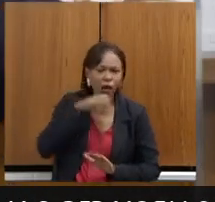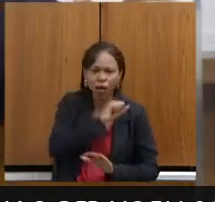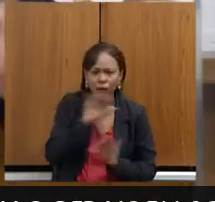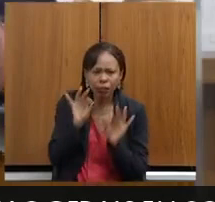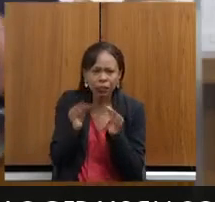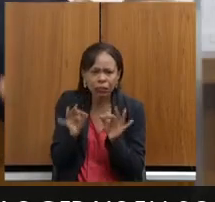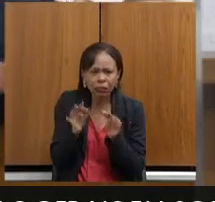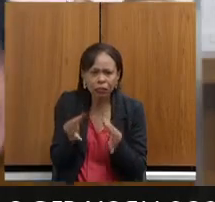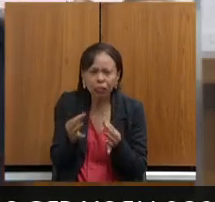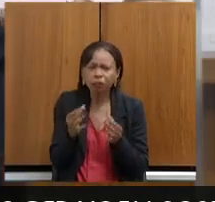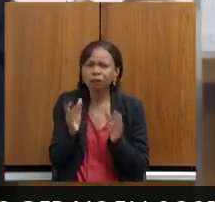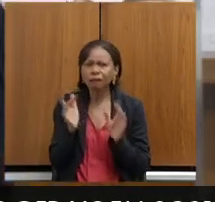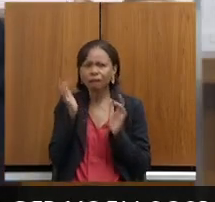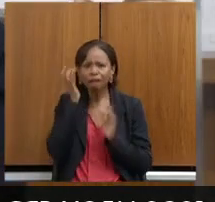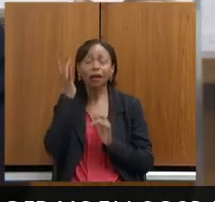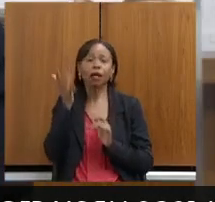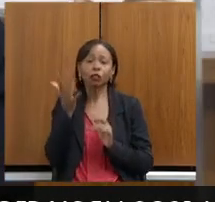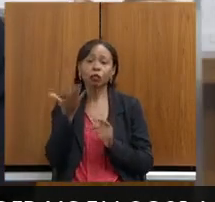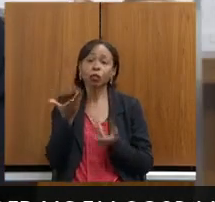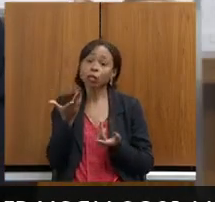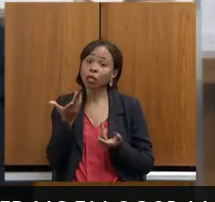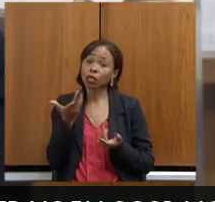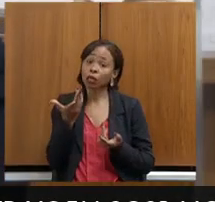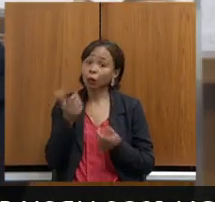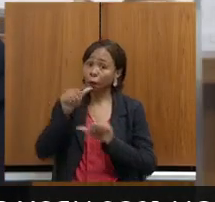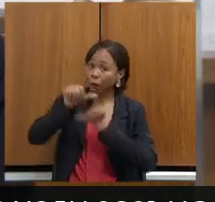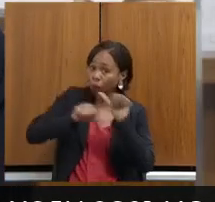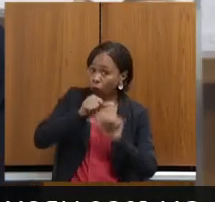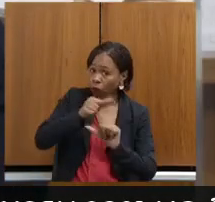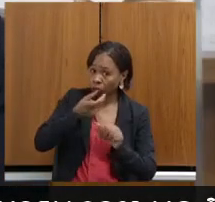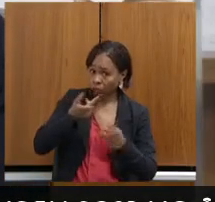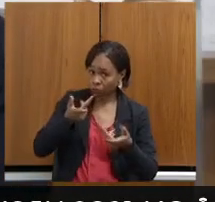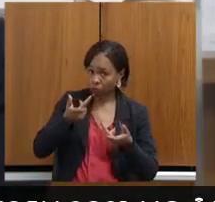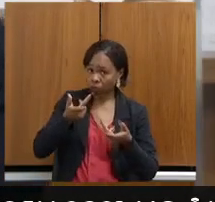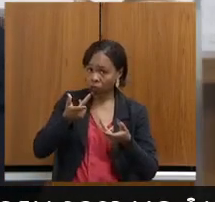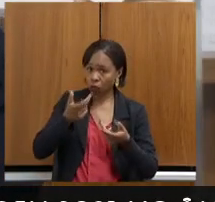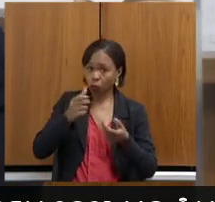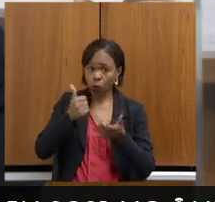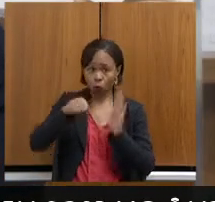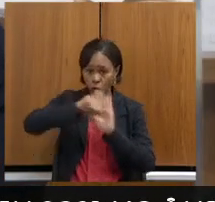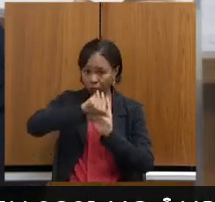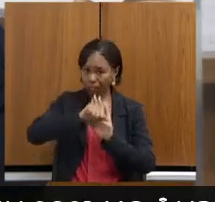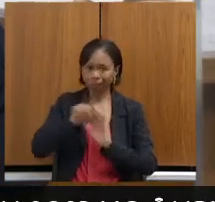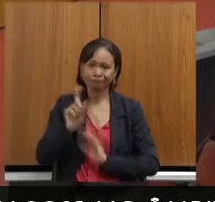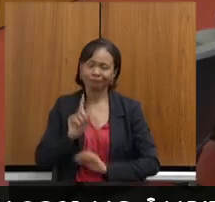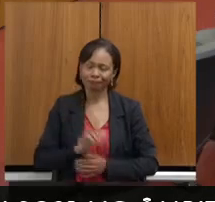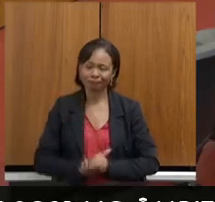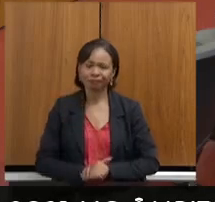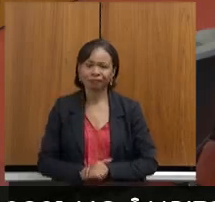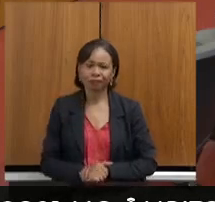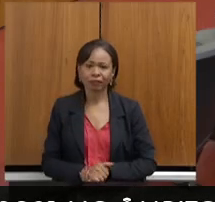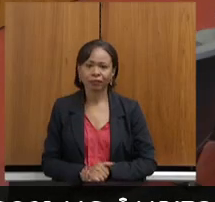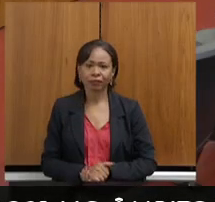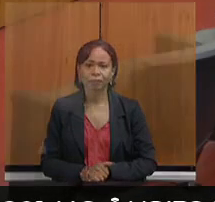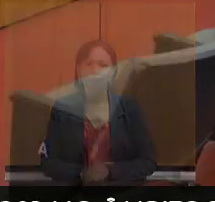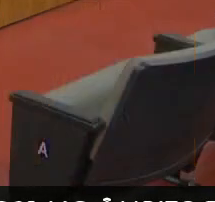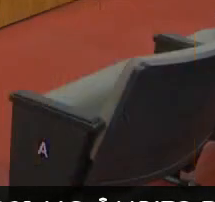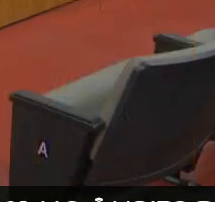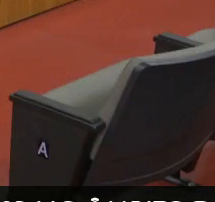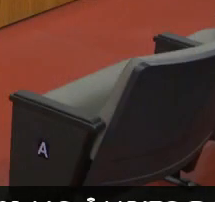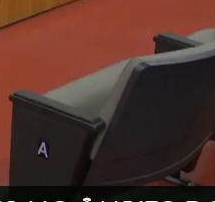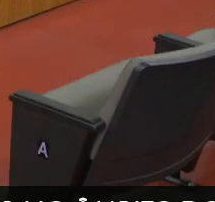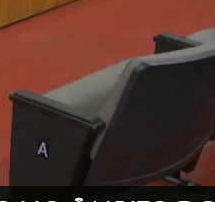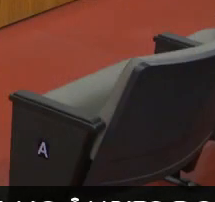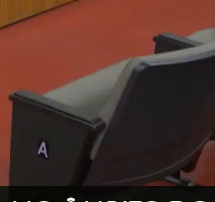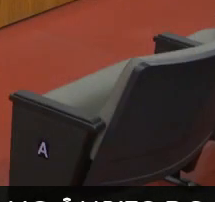inteligente a prática que quebra efetivamente o crime organizado ao meio o deputado negro fico muito feliz com a